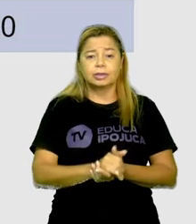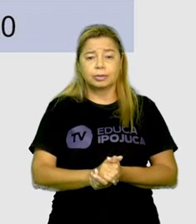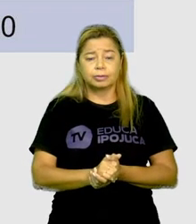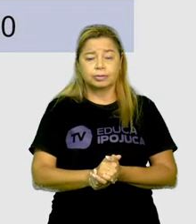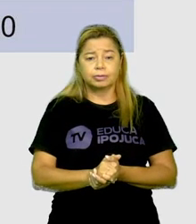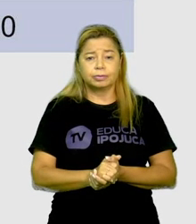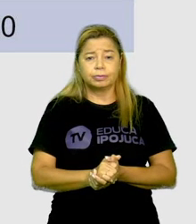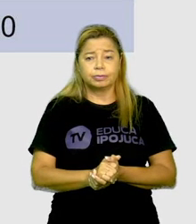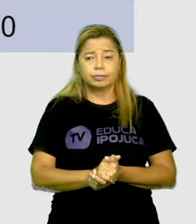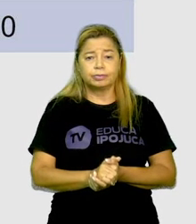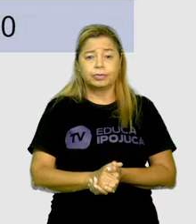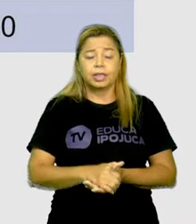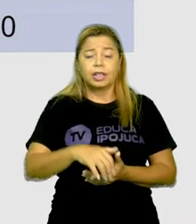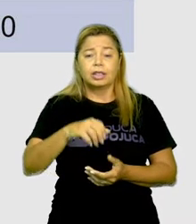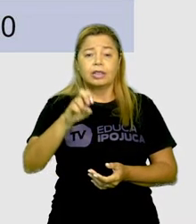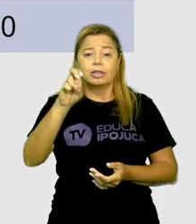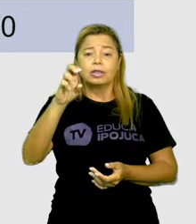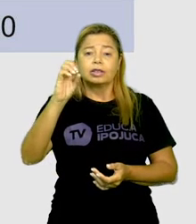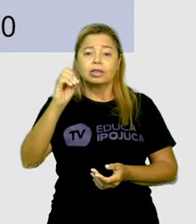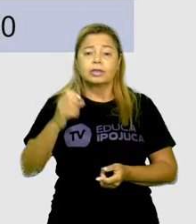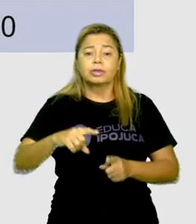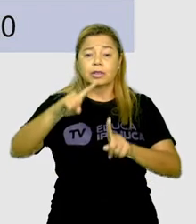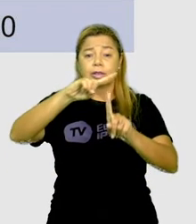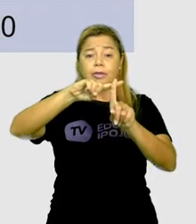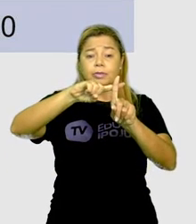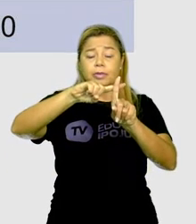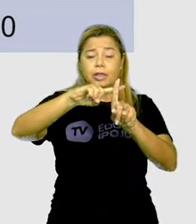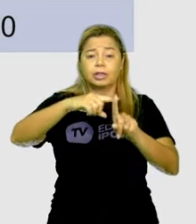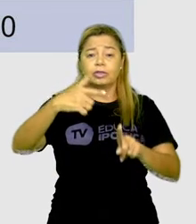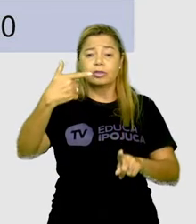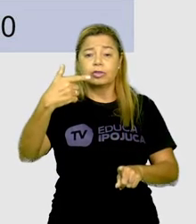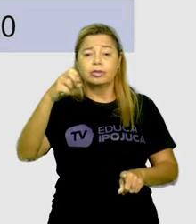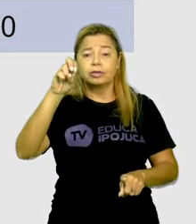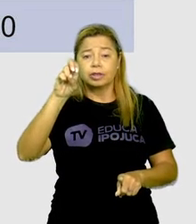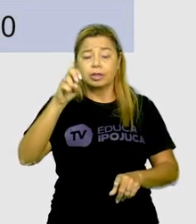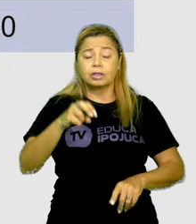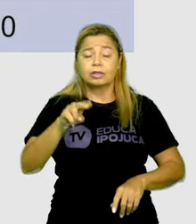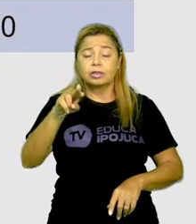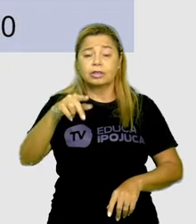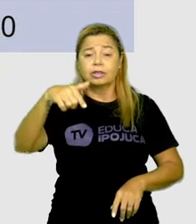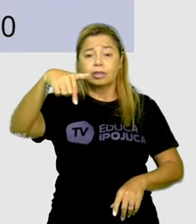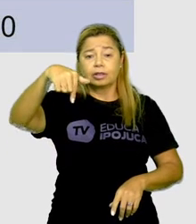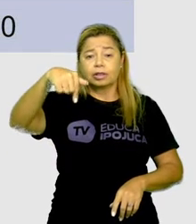aí, 50 mais 25 é igual a 75.